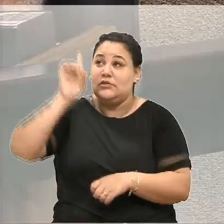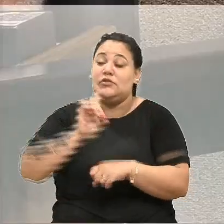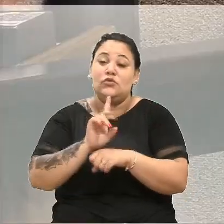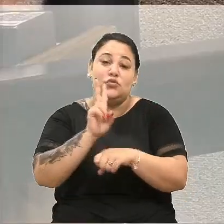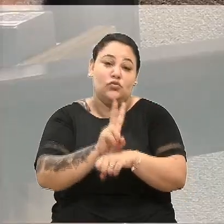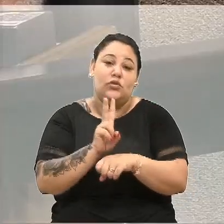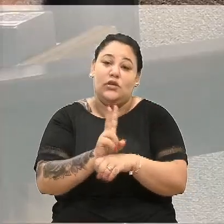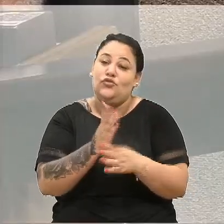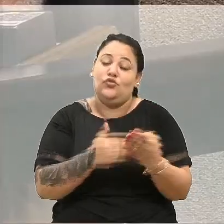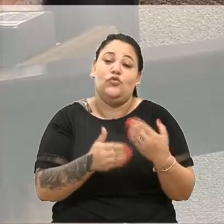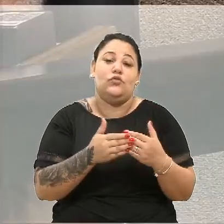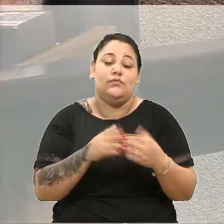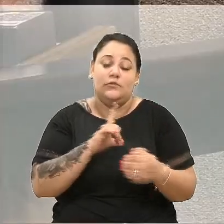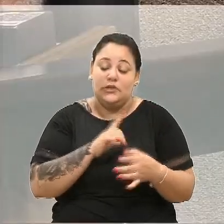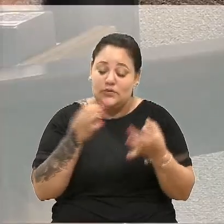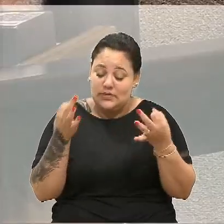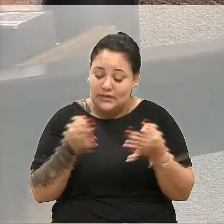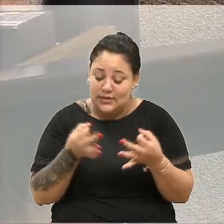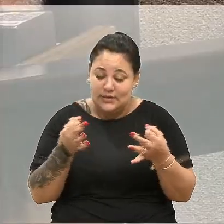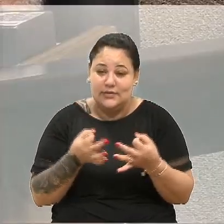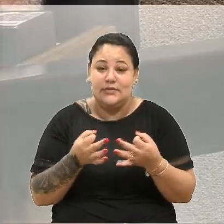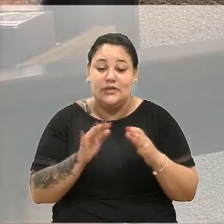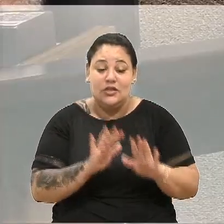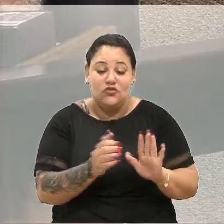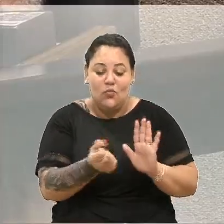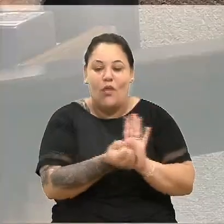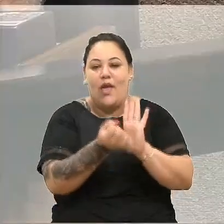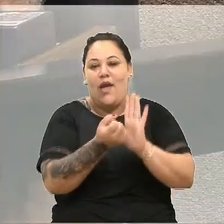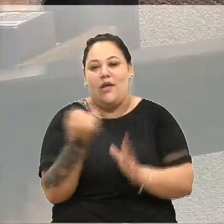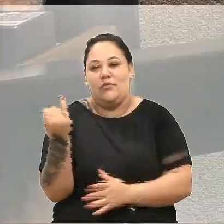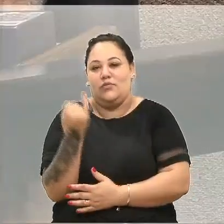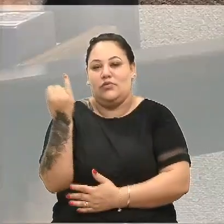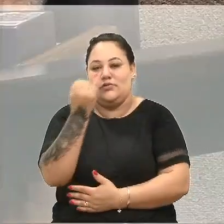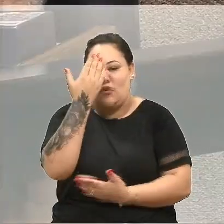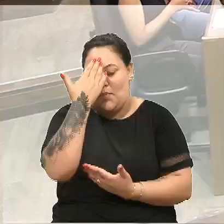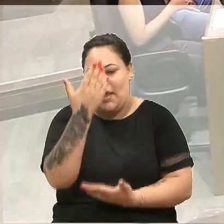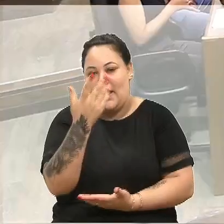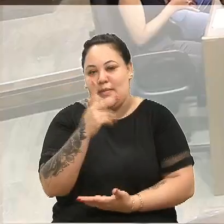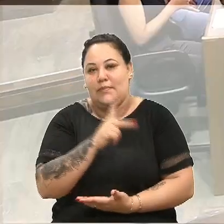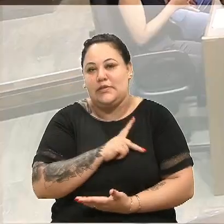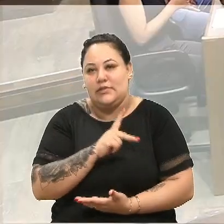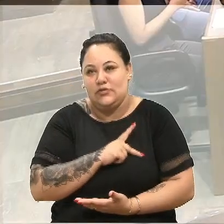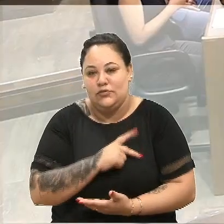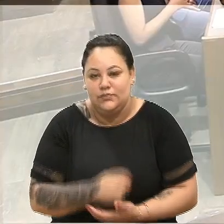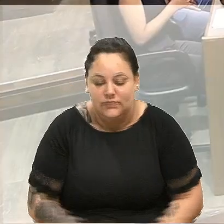absoluta que deixou um grande legado. Muito obrigado, senhora presidente.